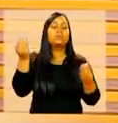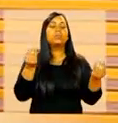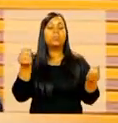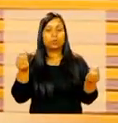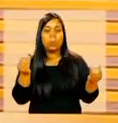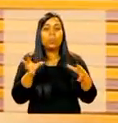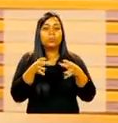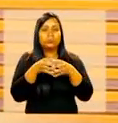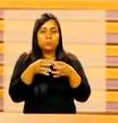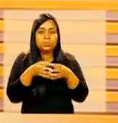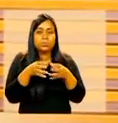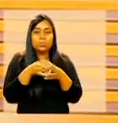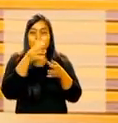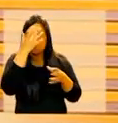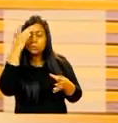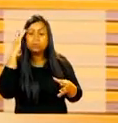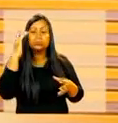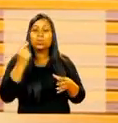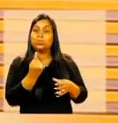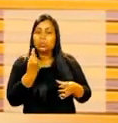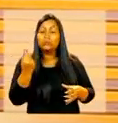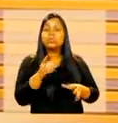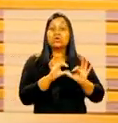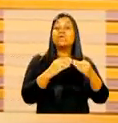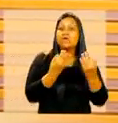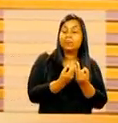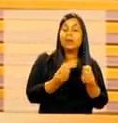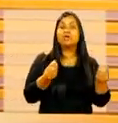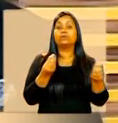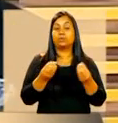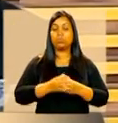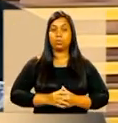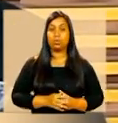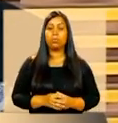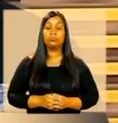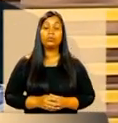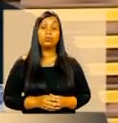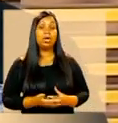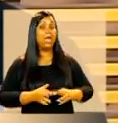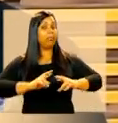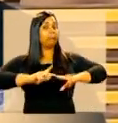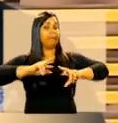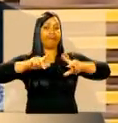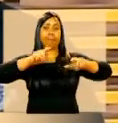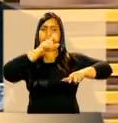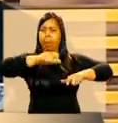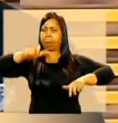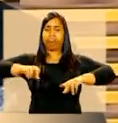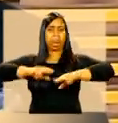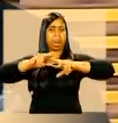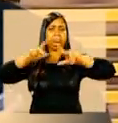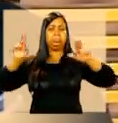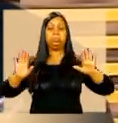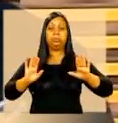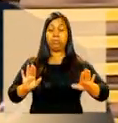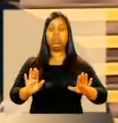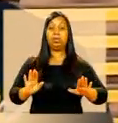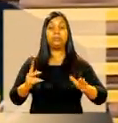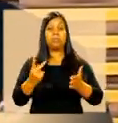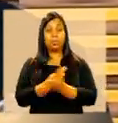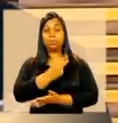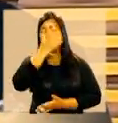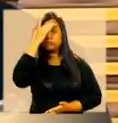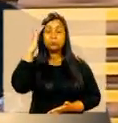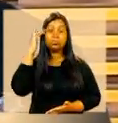esse grupo é mais gente desparcerada ou é familiares? Como é que é? O público é diverso, mas quando acontece de algum